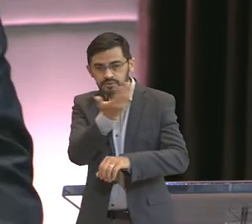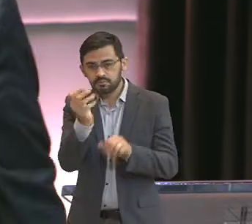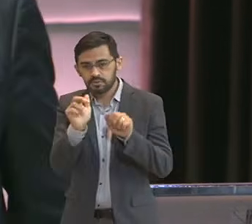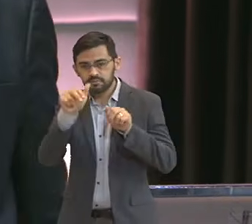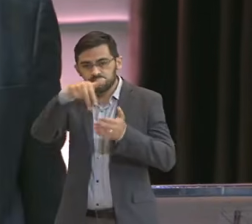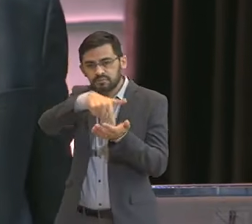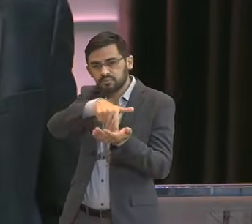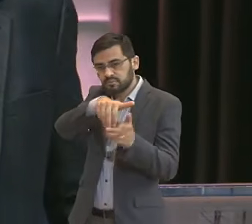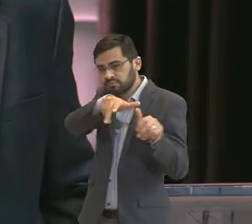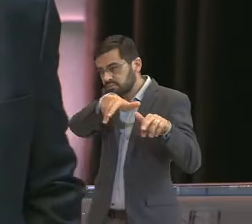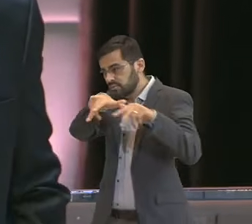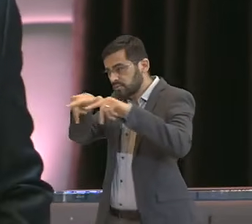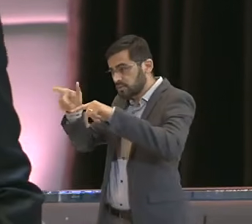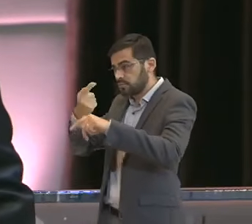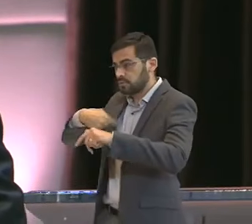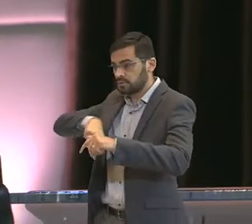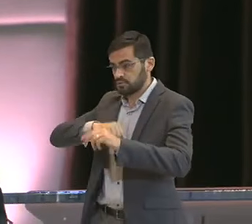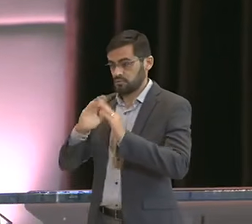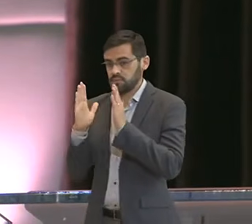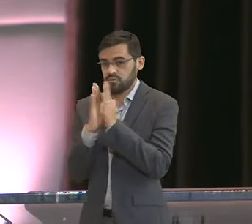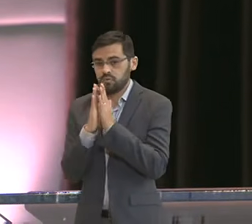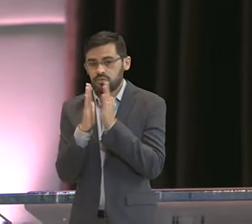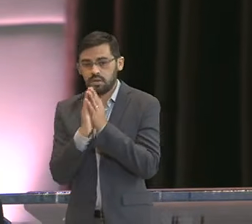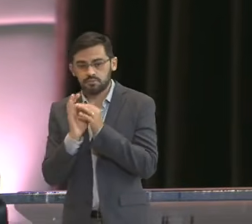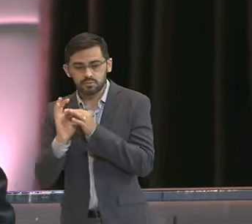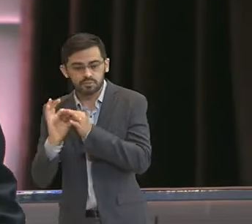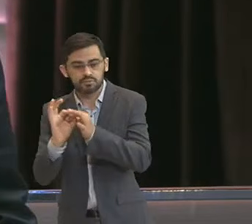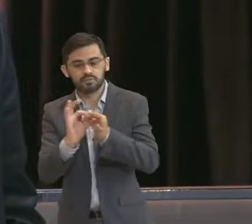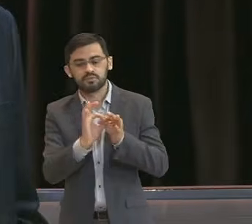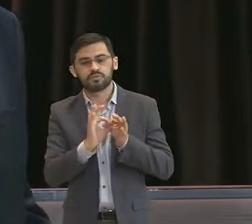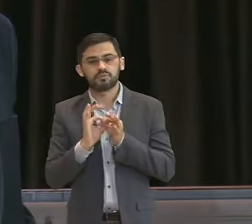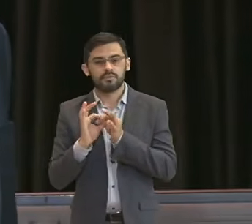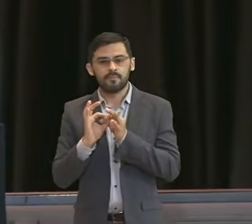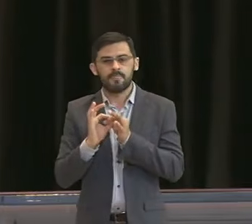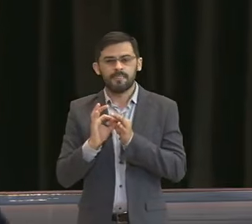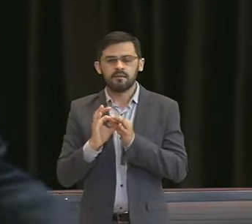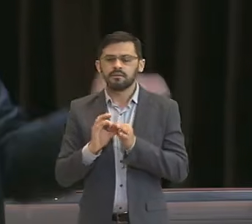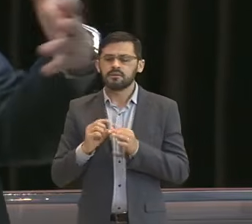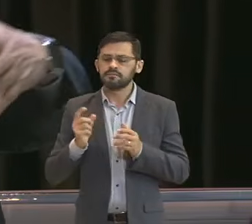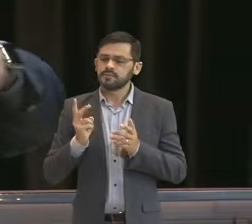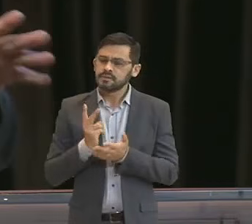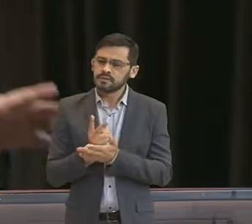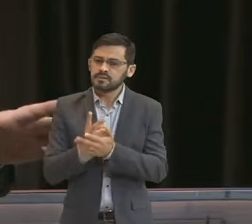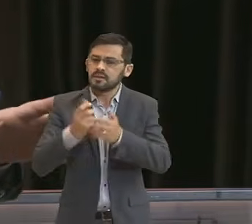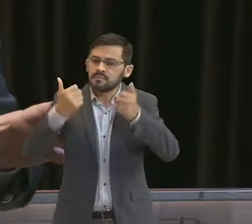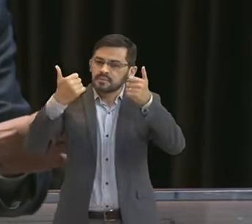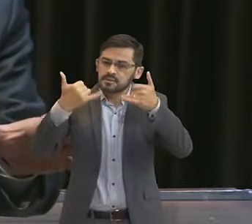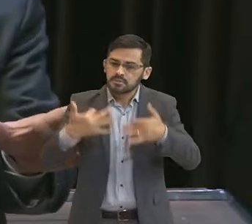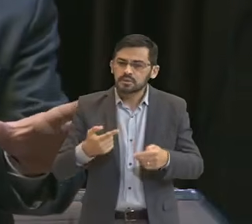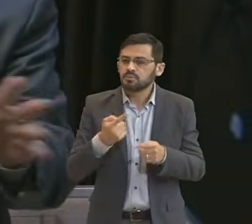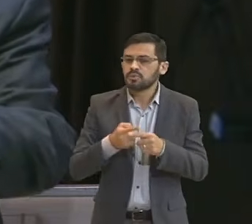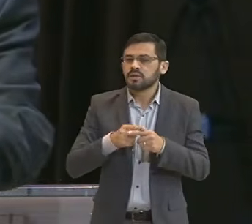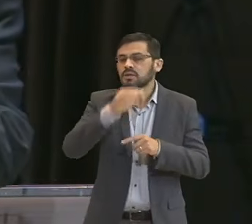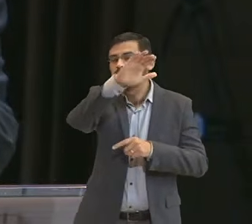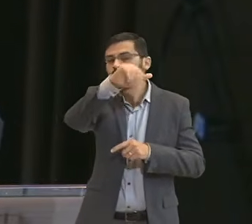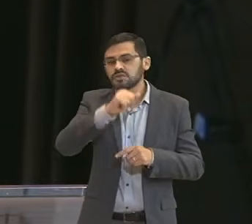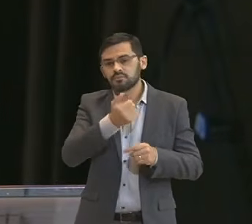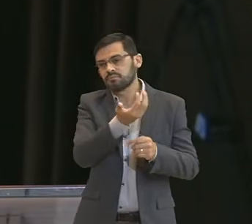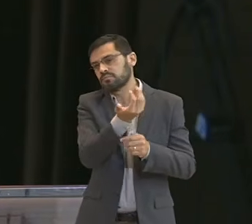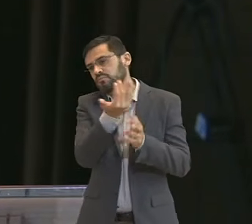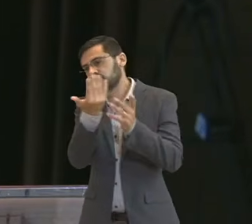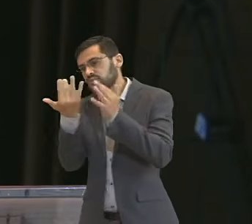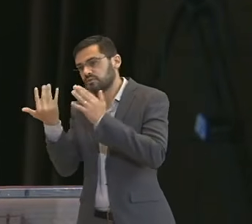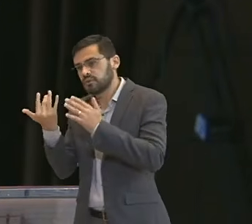frente para a gente orar juntos. E eu costumo explicar por que eu chamo para vir à frente. Eu não